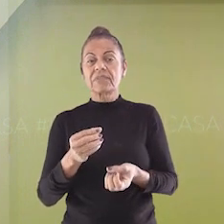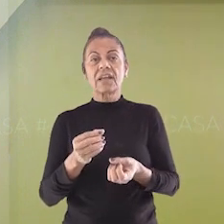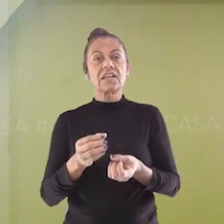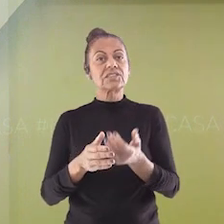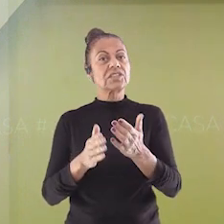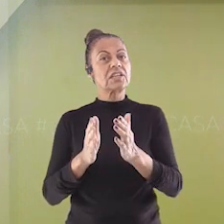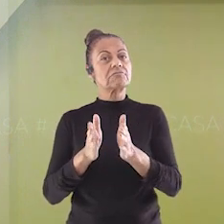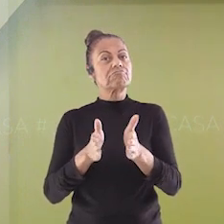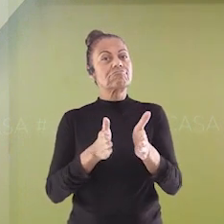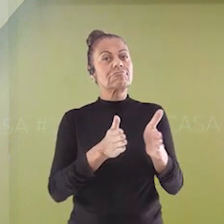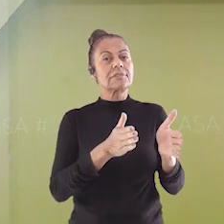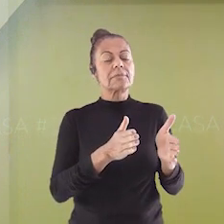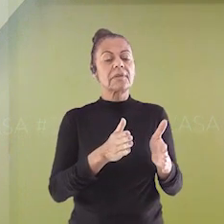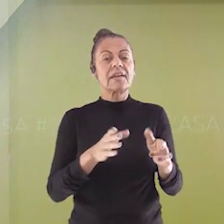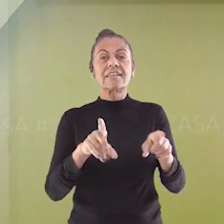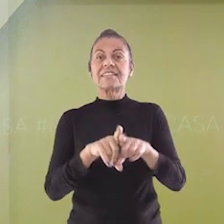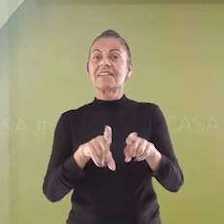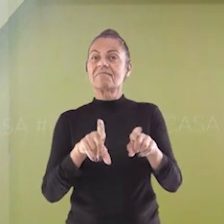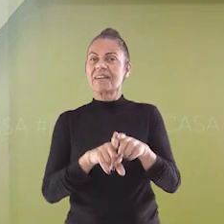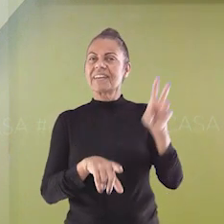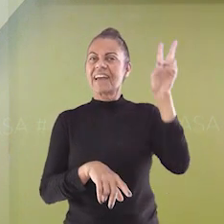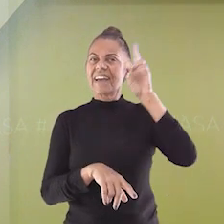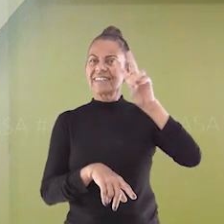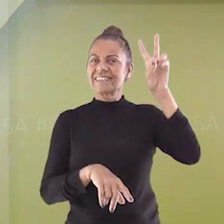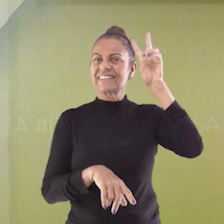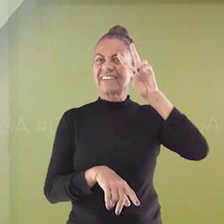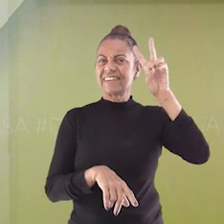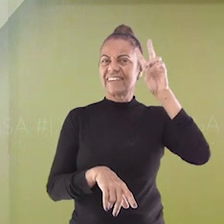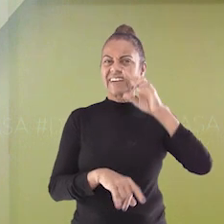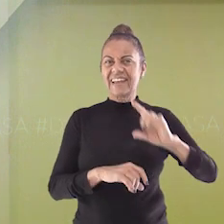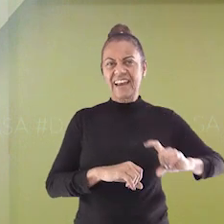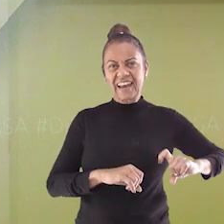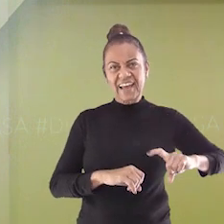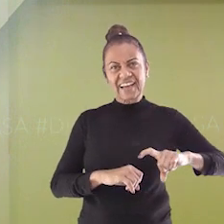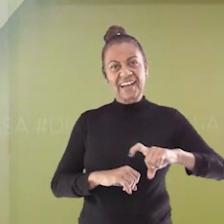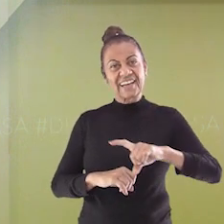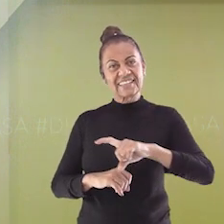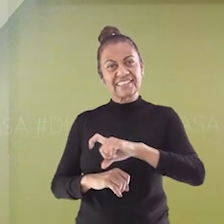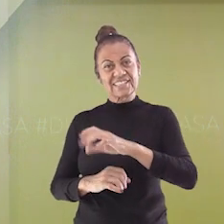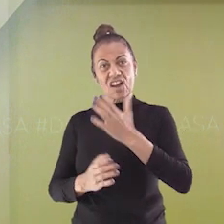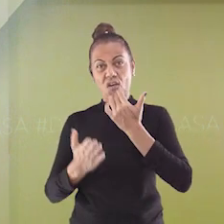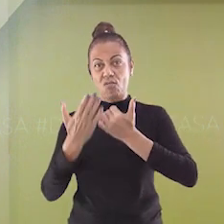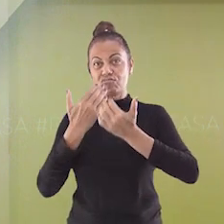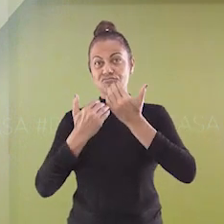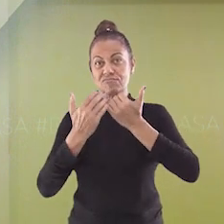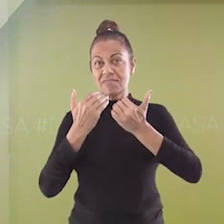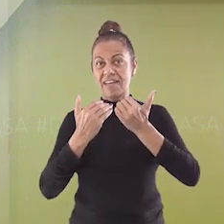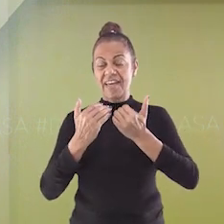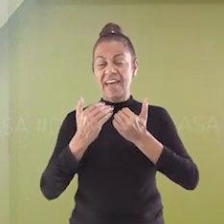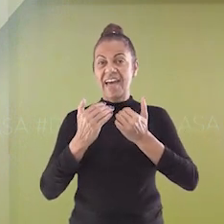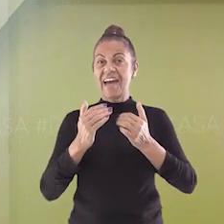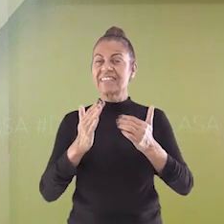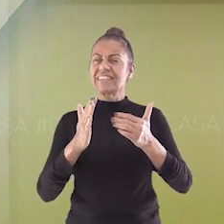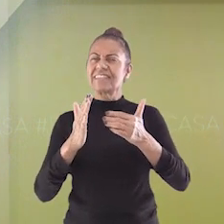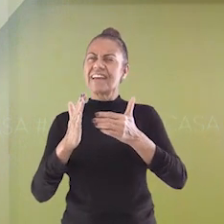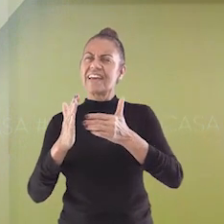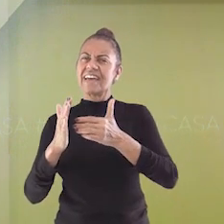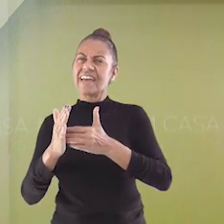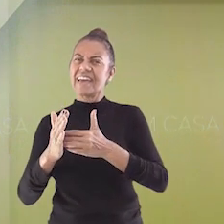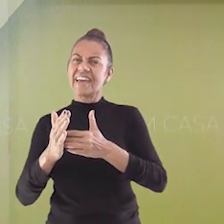Conhecemos a lagartinha comilona, sobre o tempo dela no momento que nasce até virar uma linda